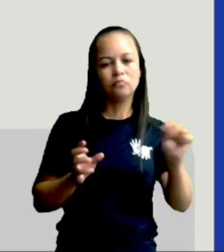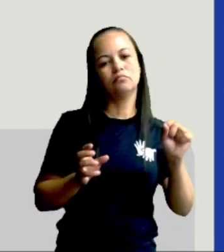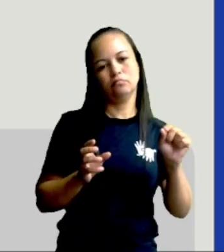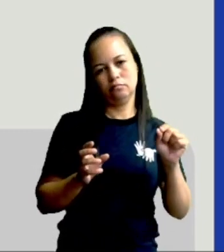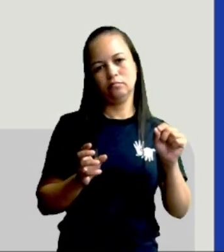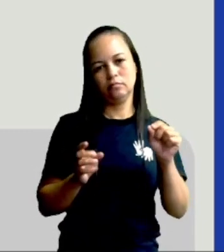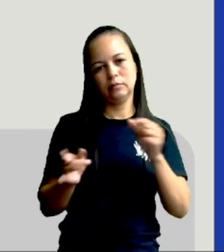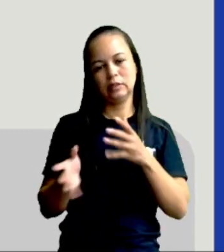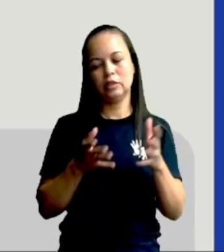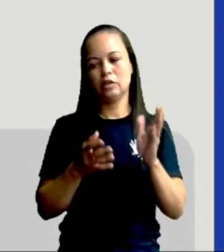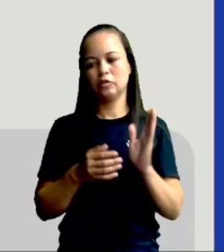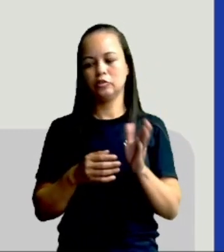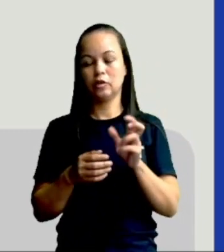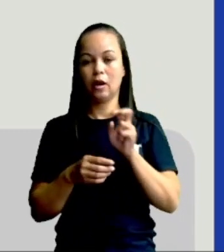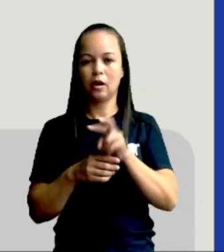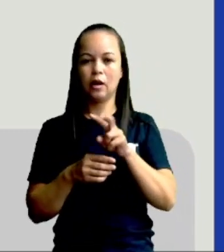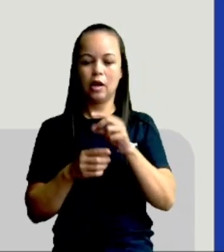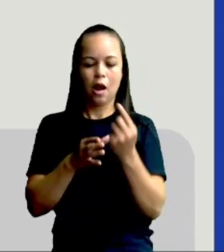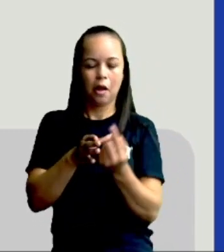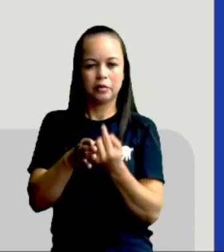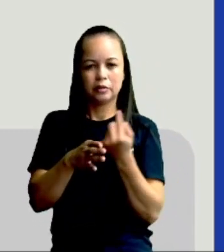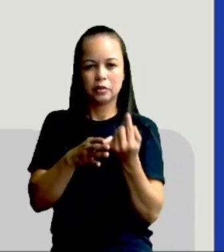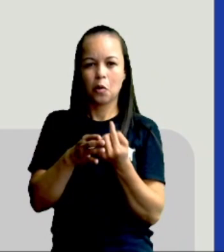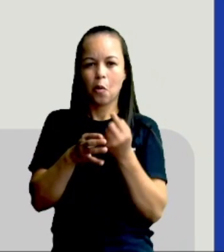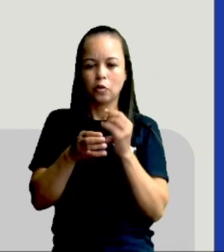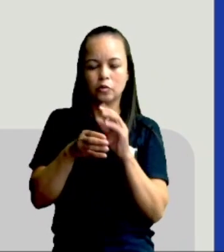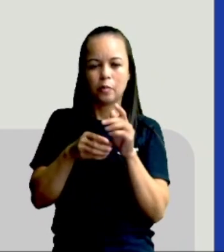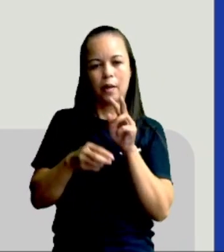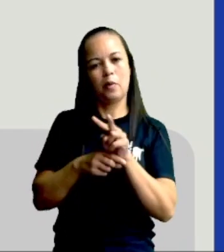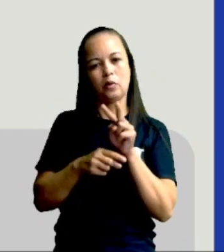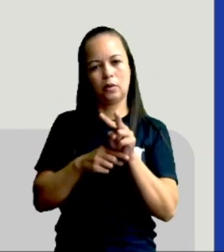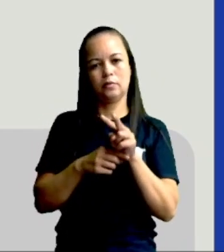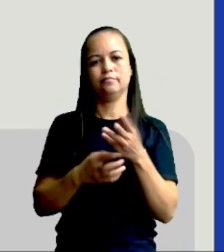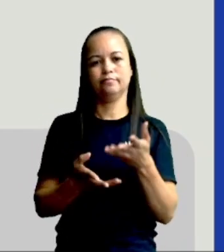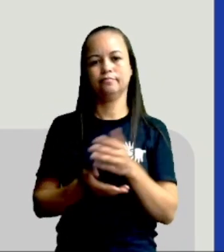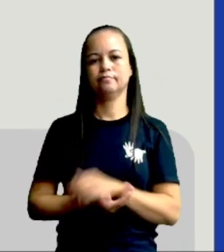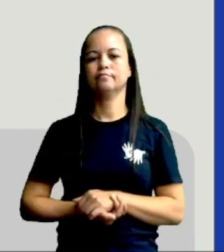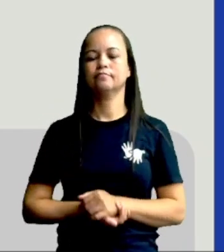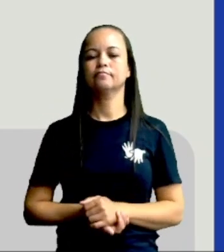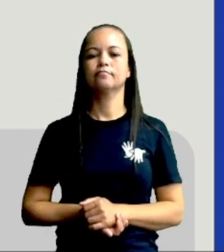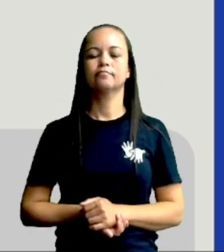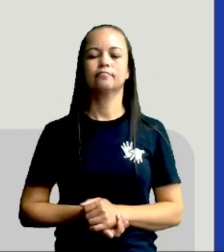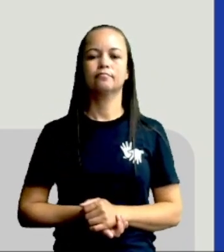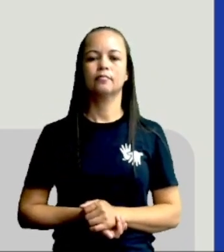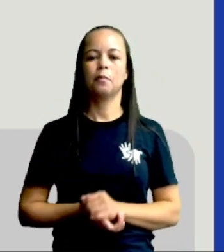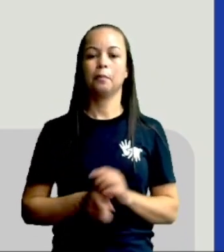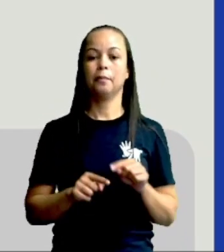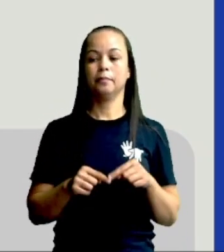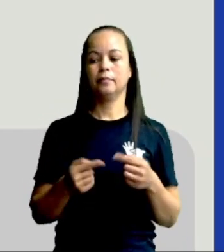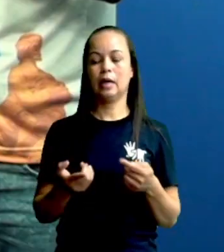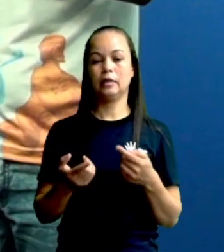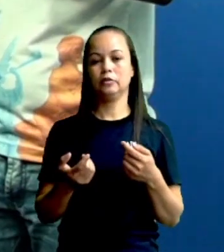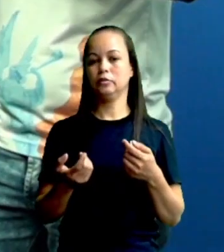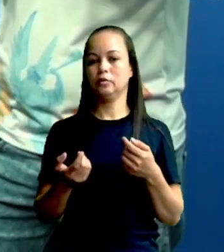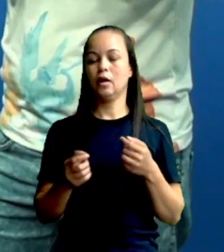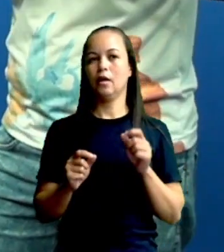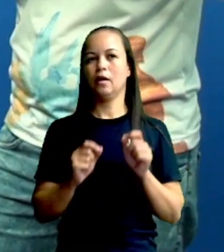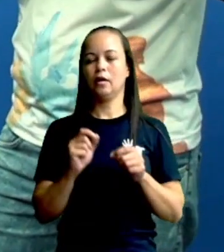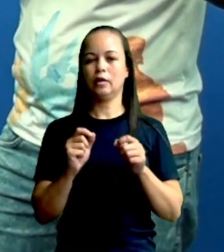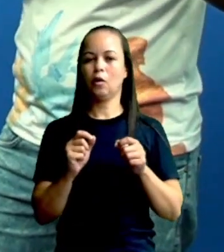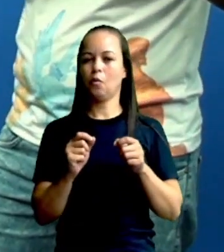as peçonhentas, as venenosas, elas se enrolam para atacar, para se proteger. Mas, de qualquer maneira, você não